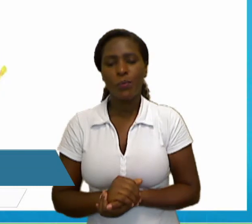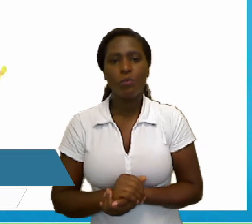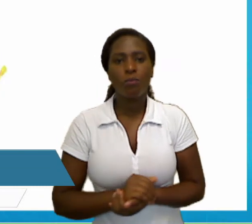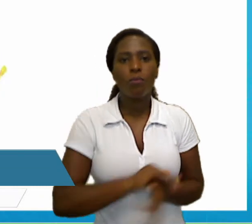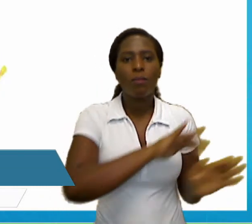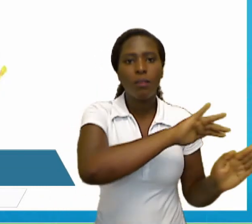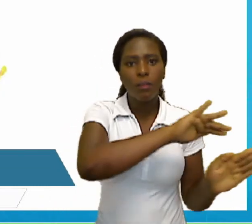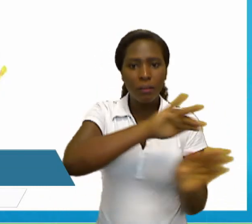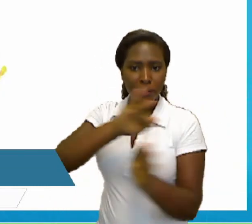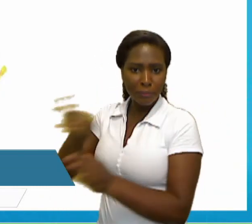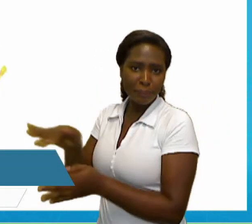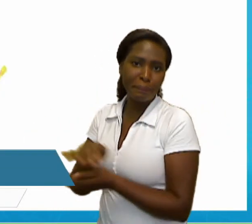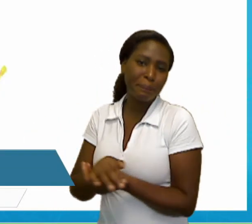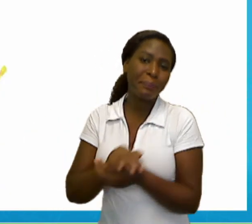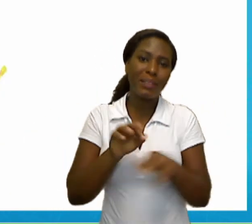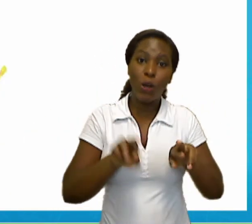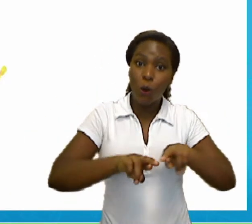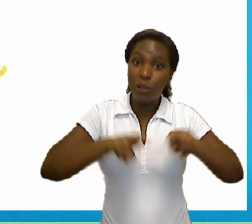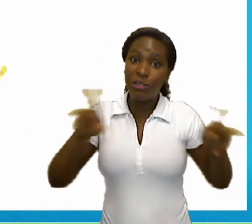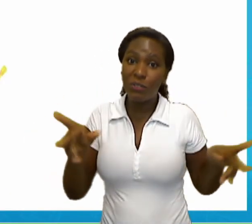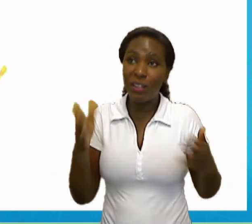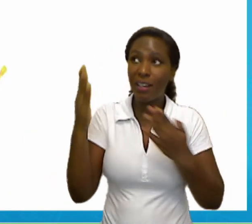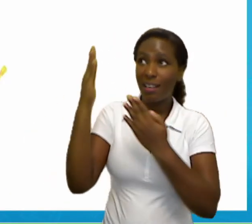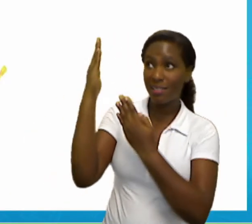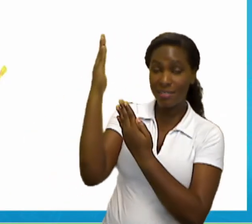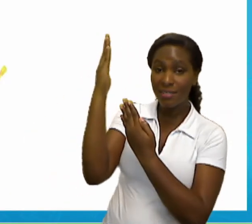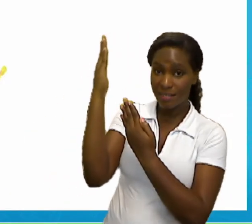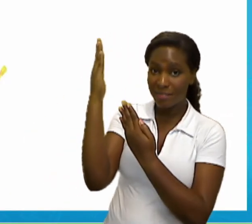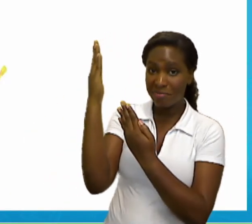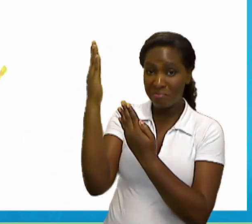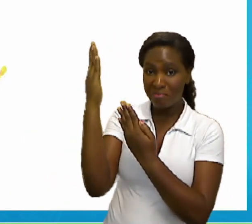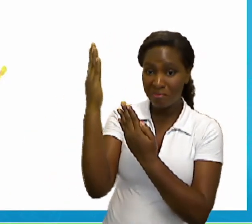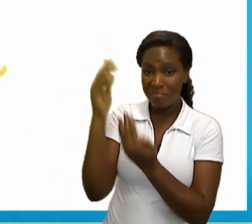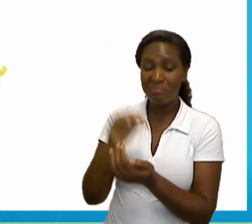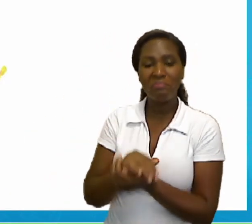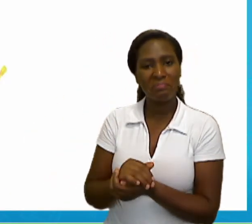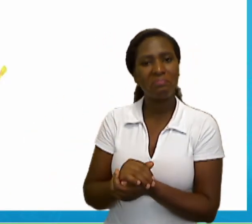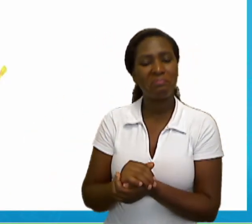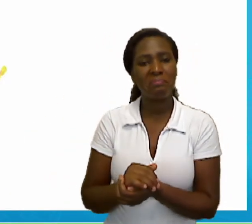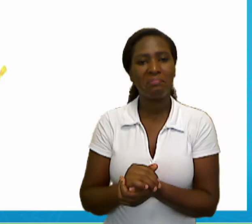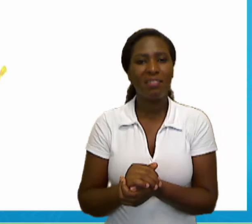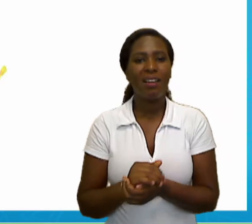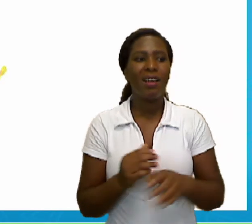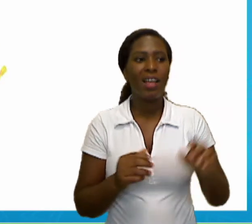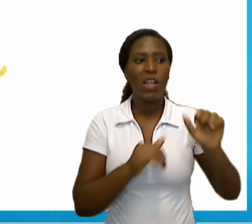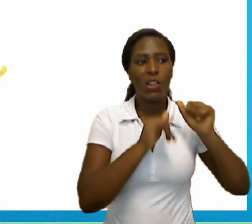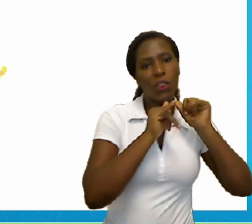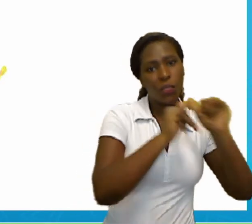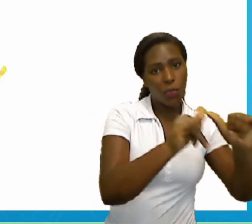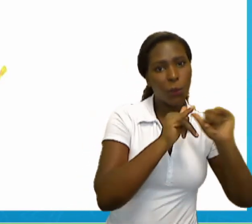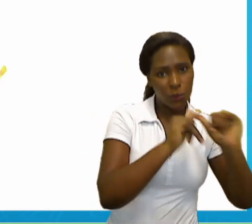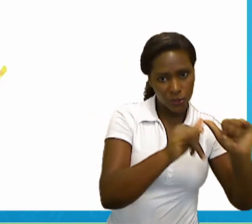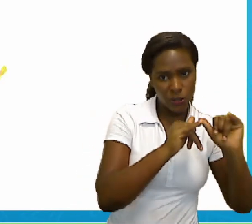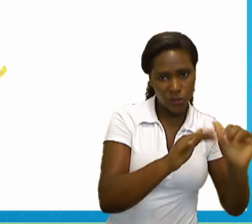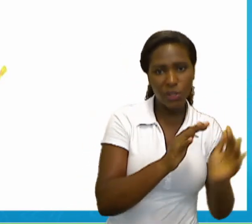Diferenças entre notícia e reportagem. Bem,